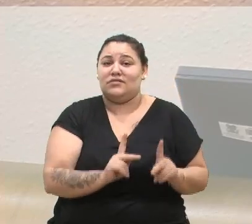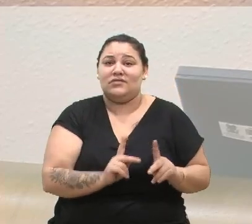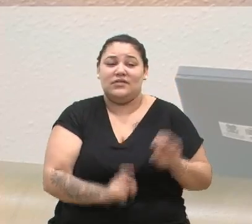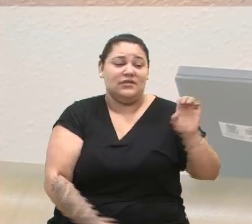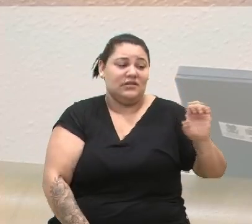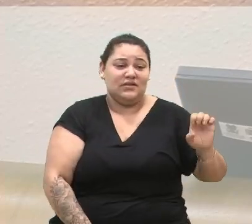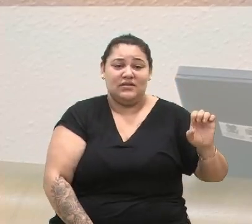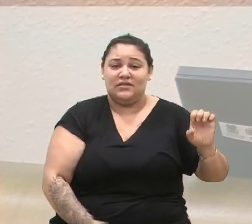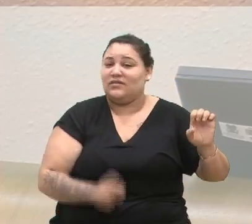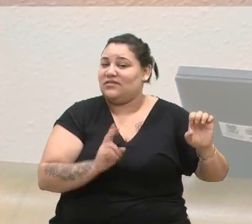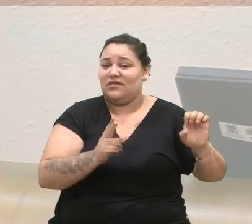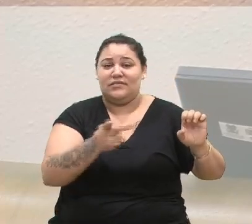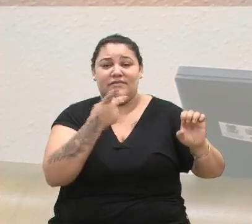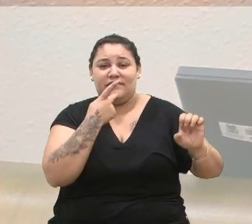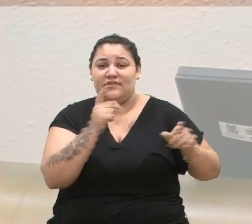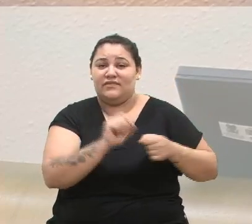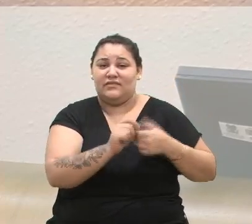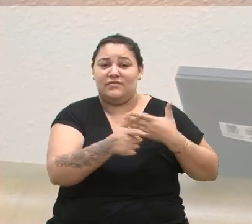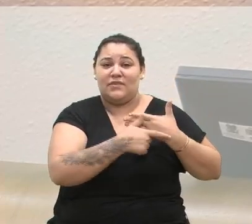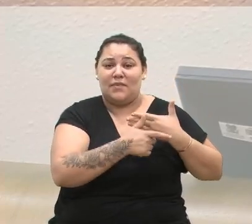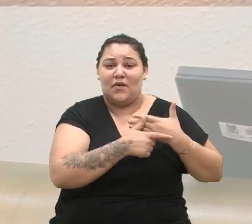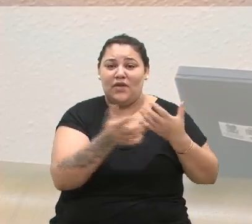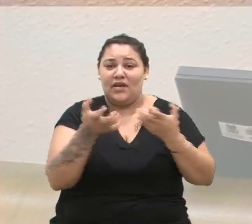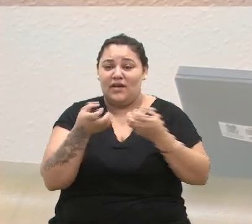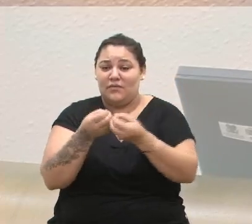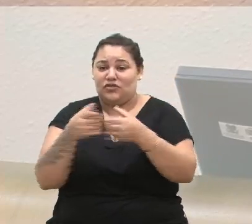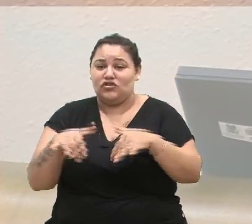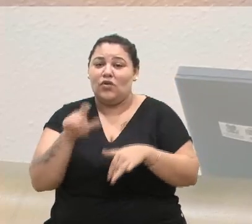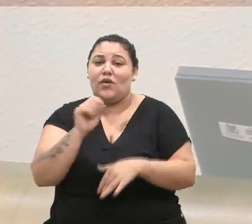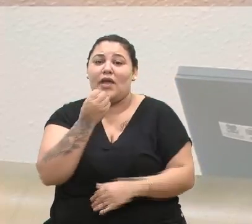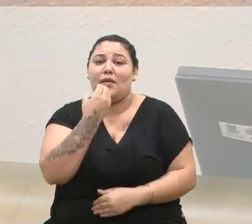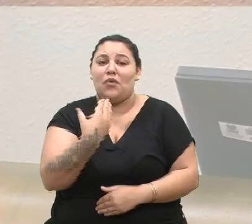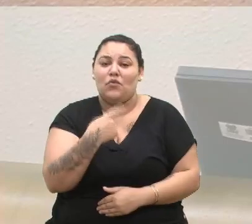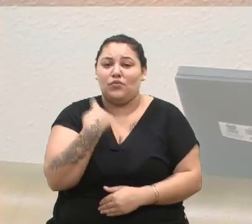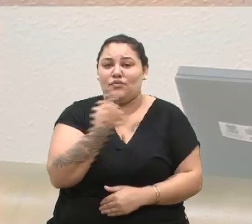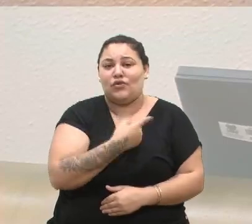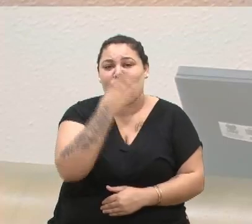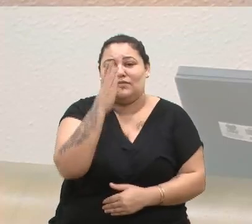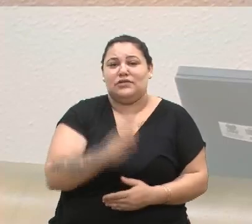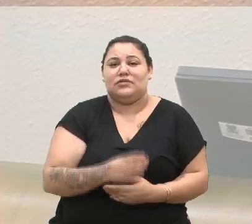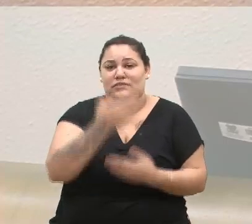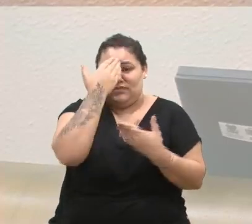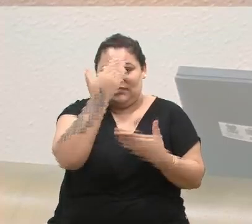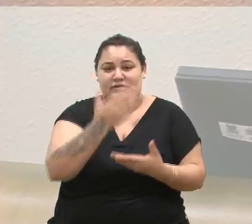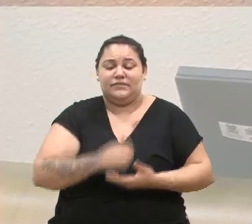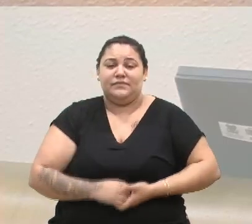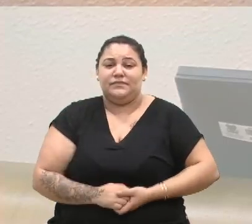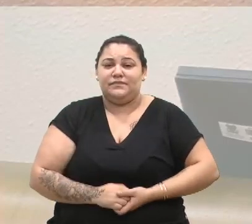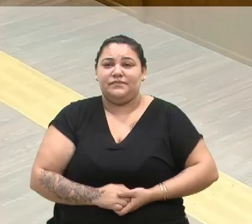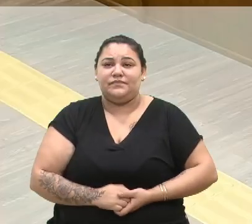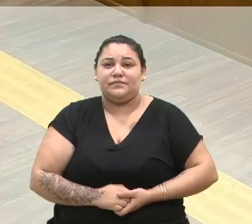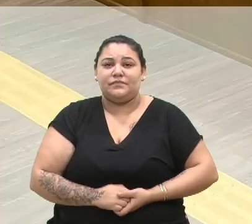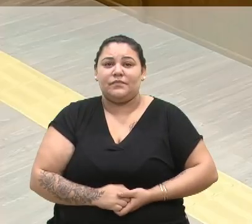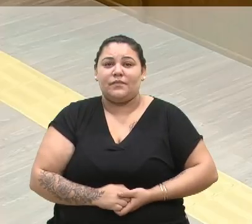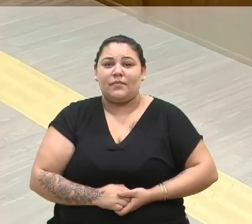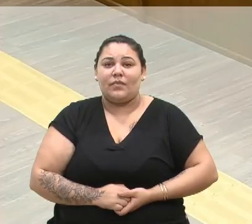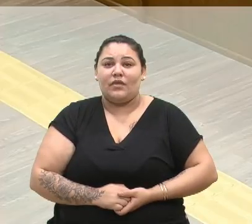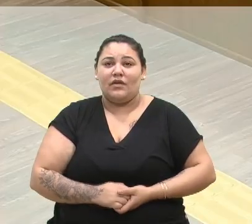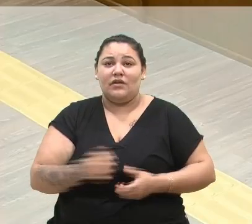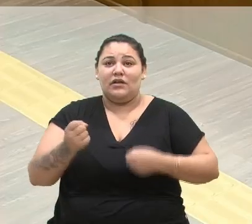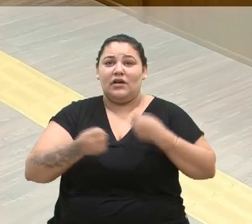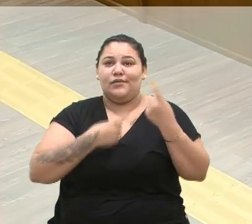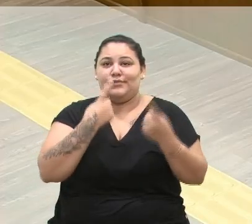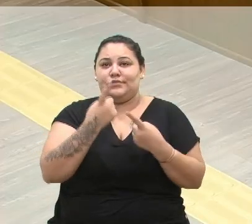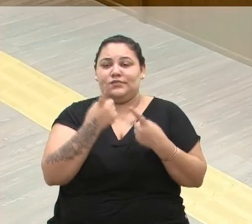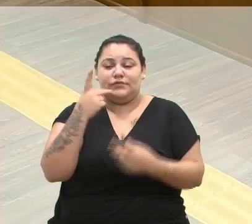fazendo o papel dela de querer destruir o que é bom para o nosso Brasil. Obrigado. Enquanto alguns, vereador Bressan, levam